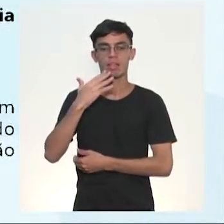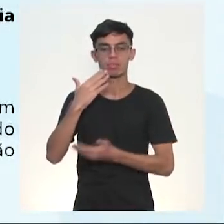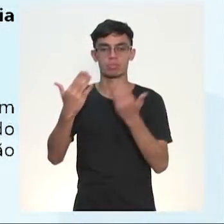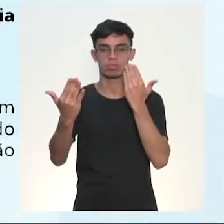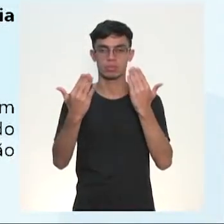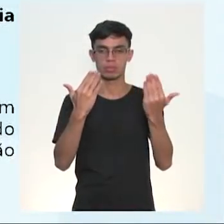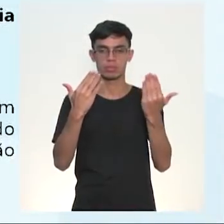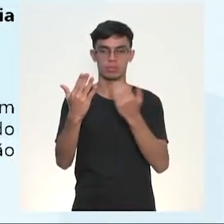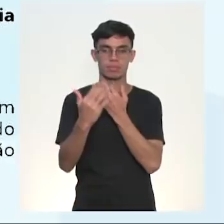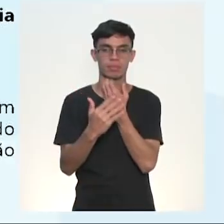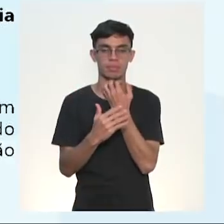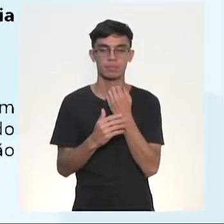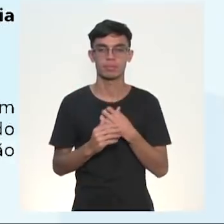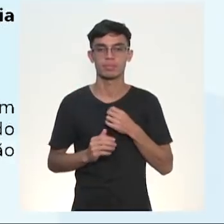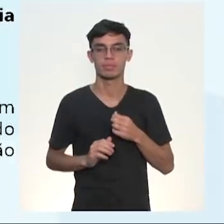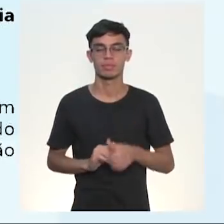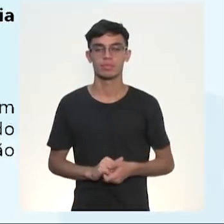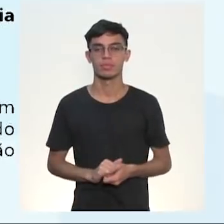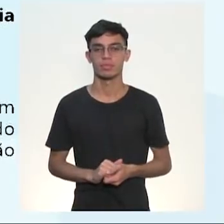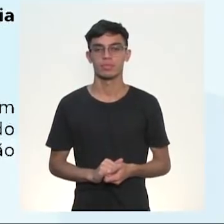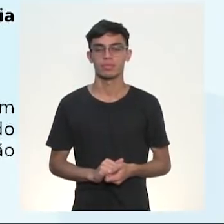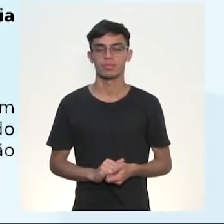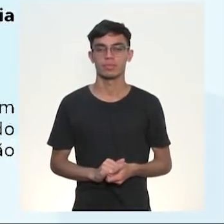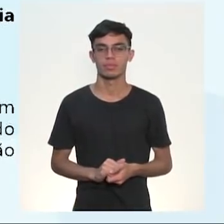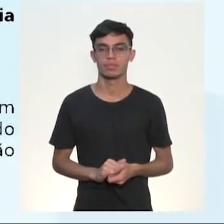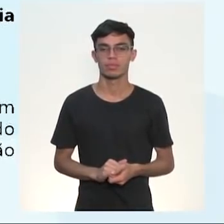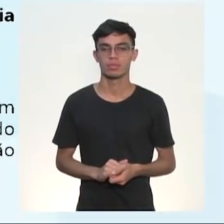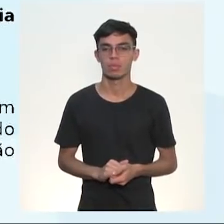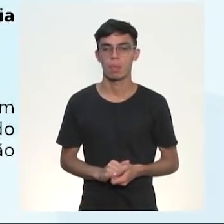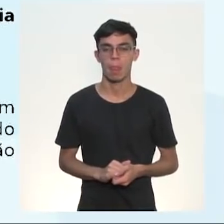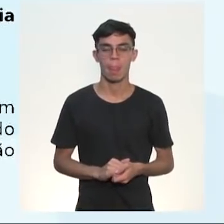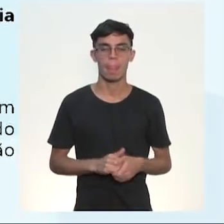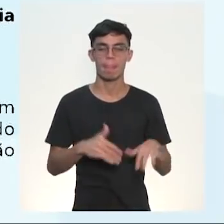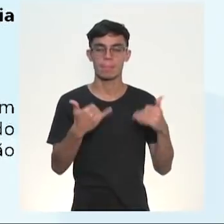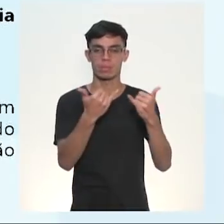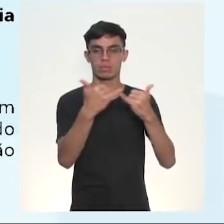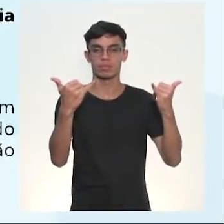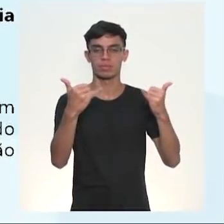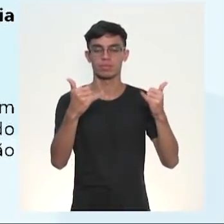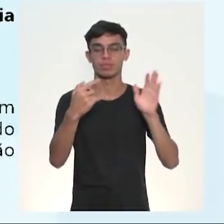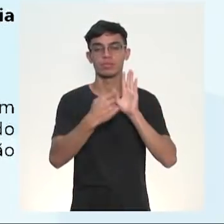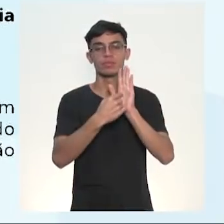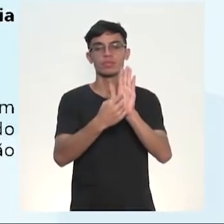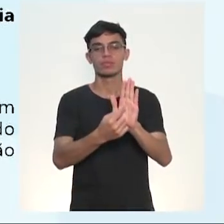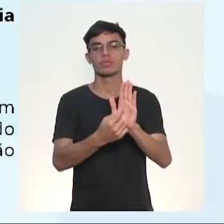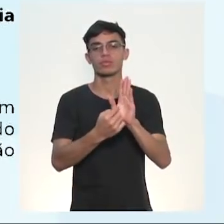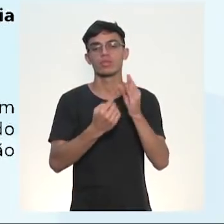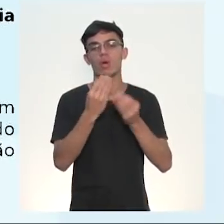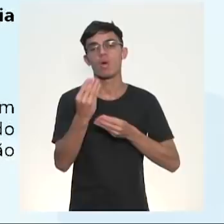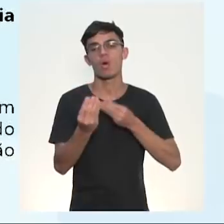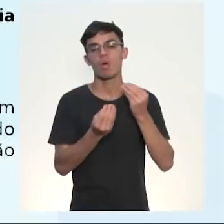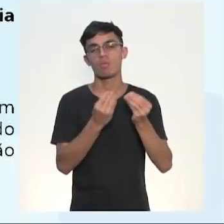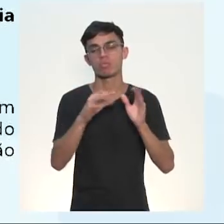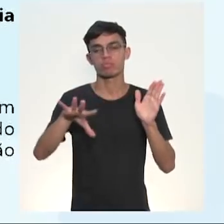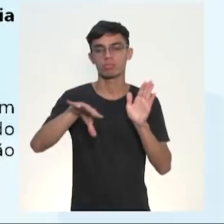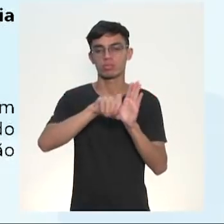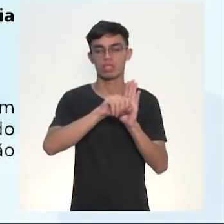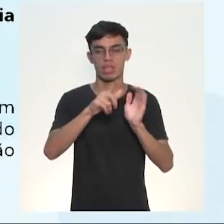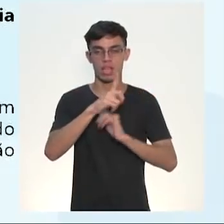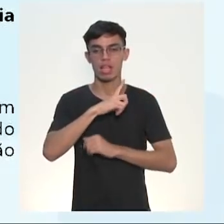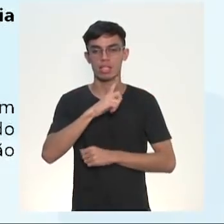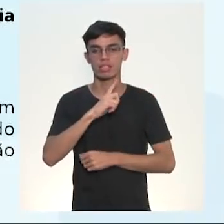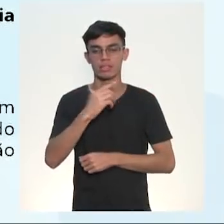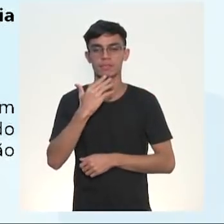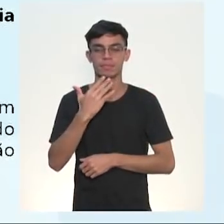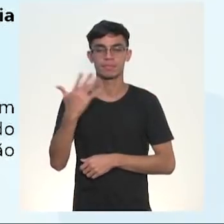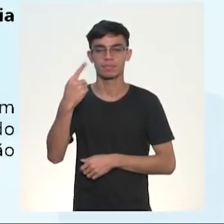comparação entre as fontes de energia elétrica, e aqui ele mostra para a gente como se obtém essa energia. Aqui,